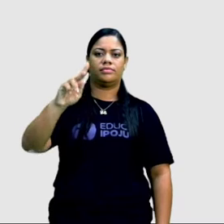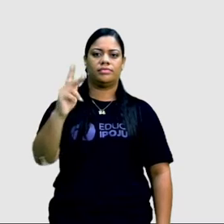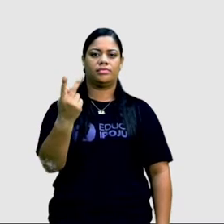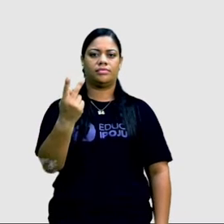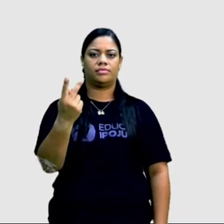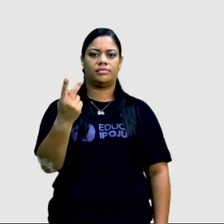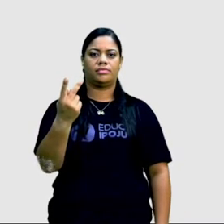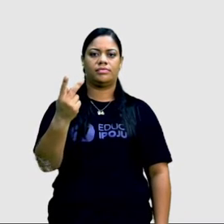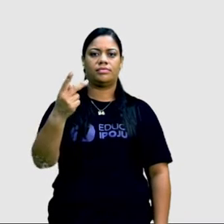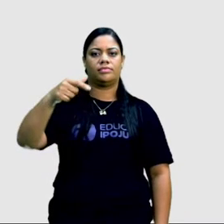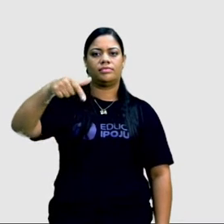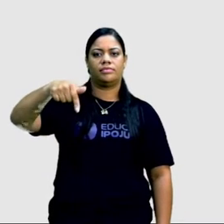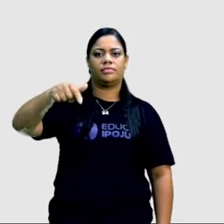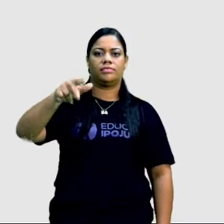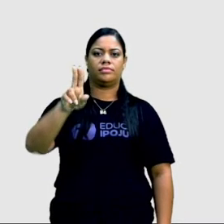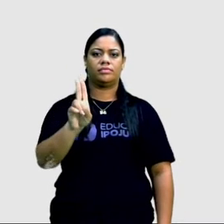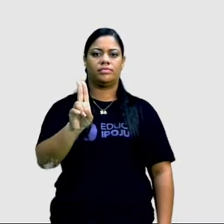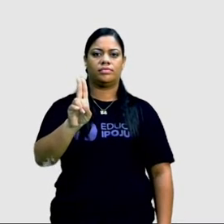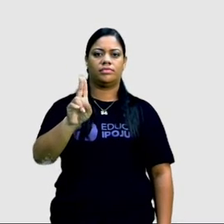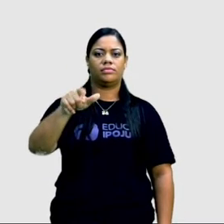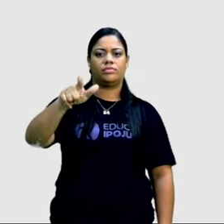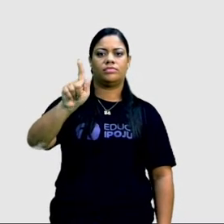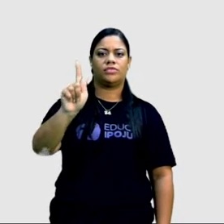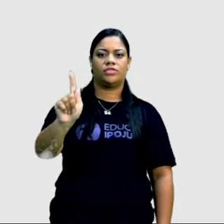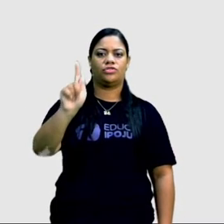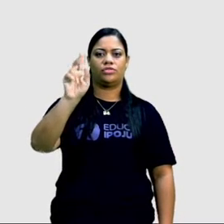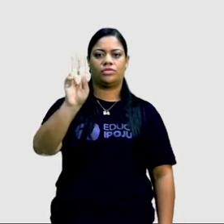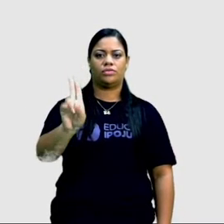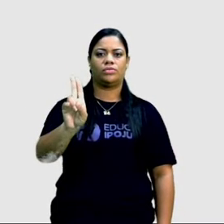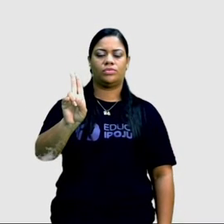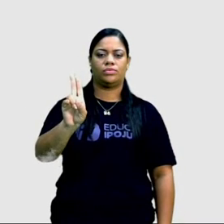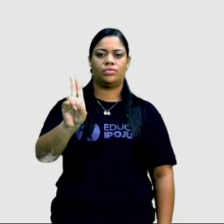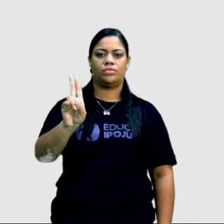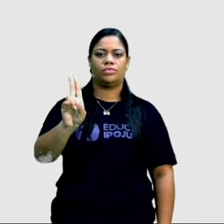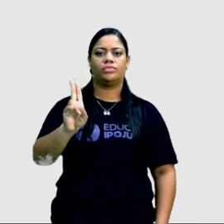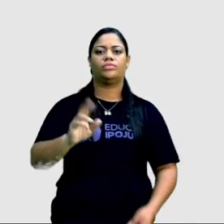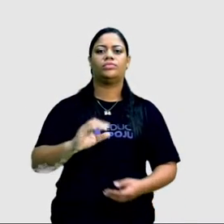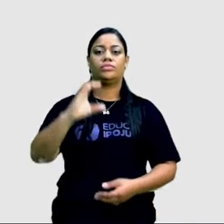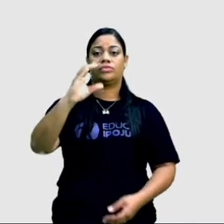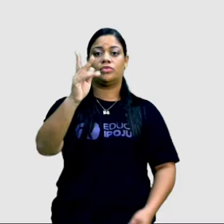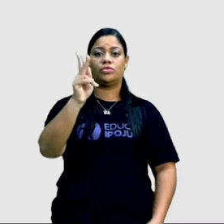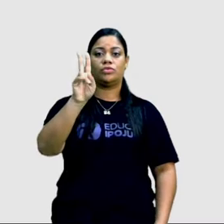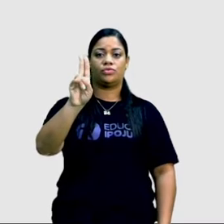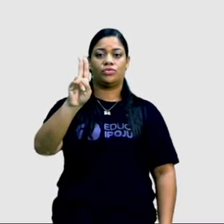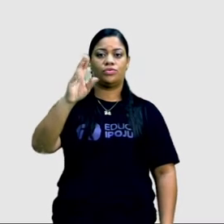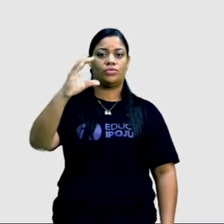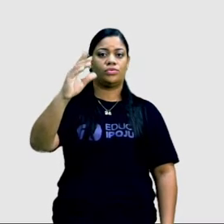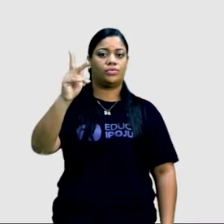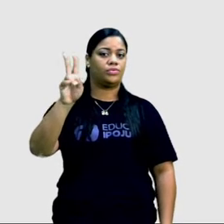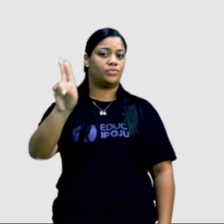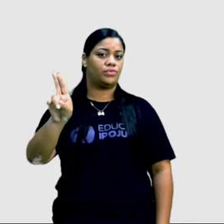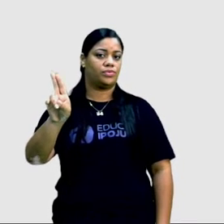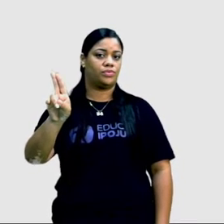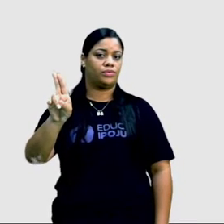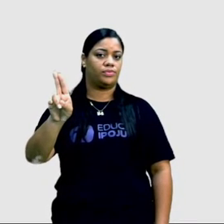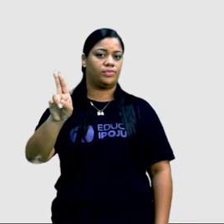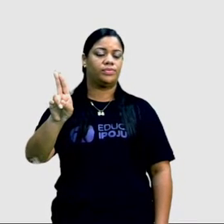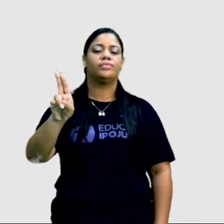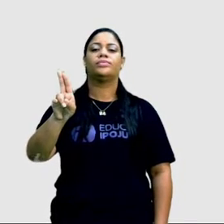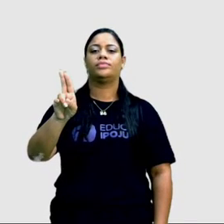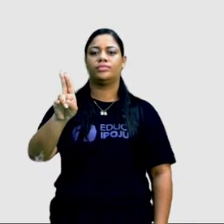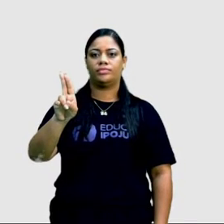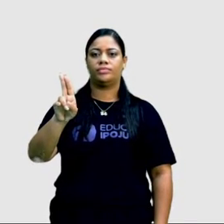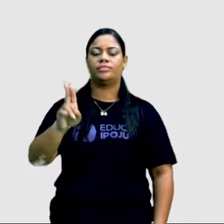NH, QU e GU. Olha aqui, chuchu. Chu, olha,